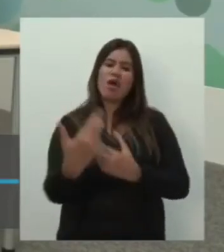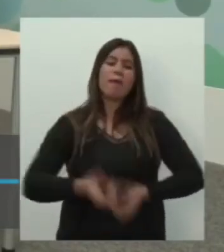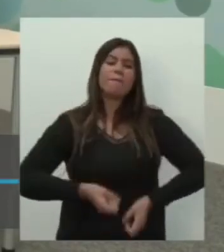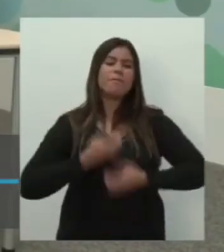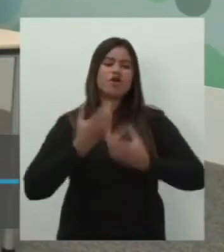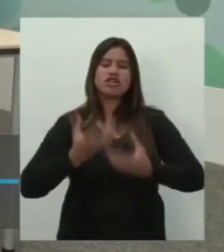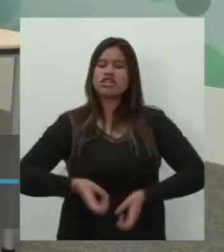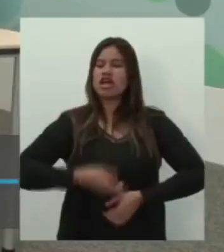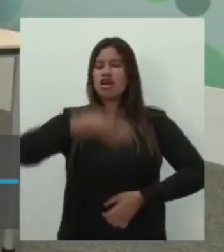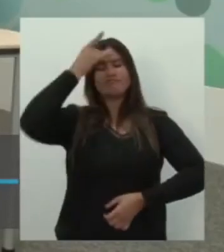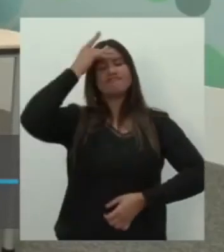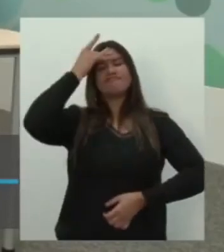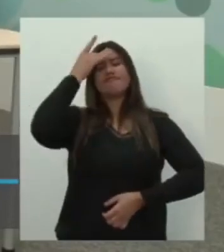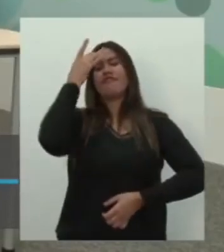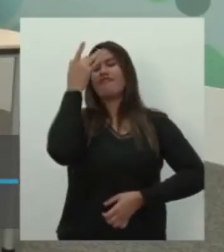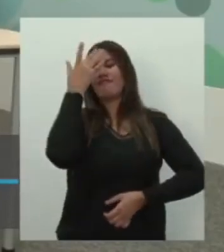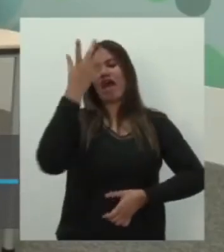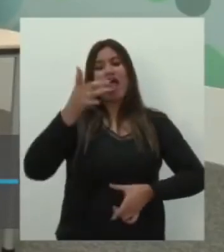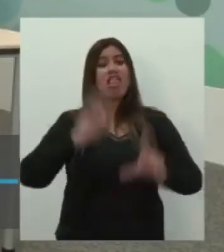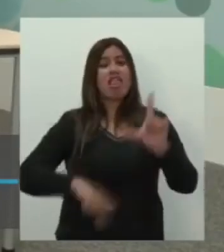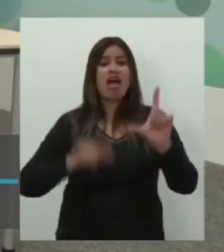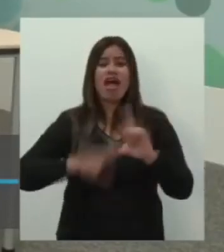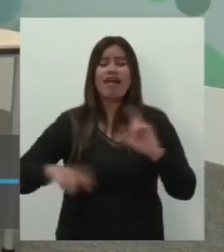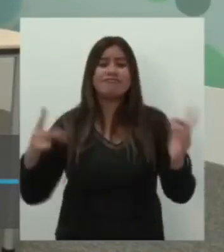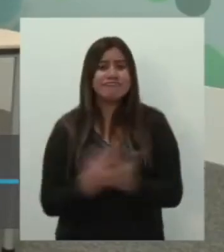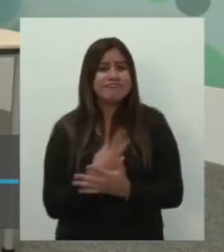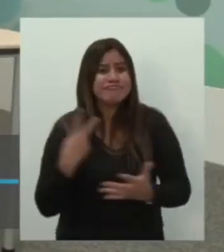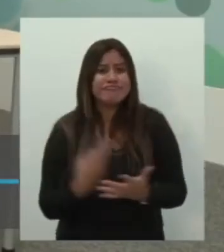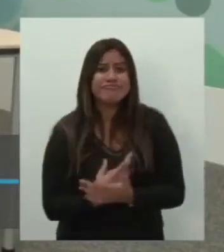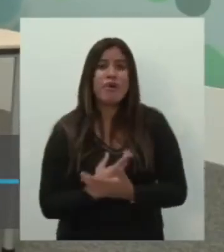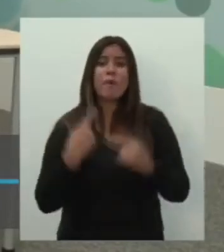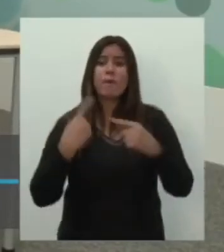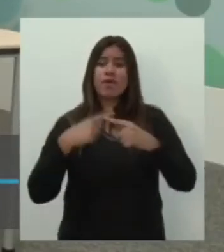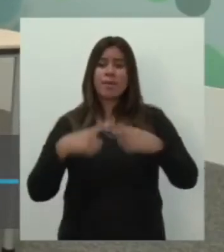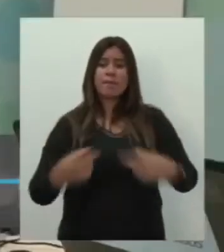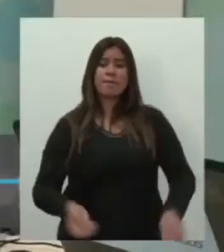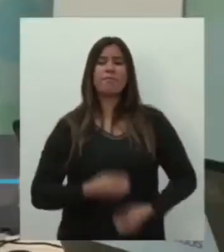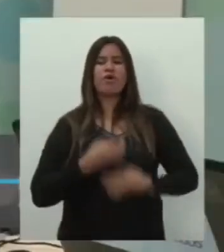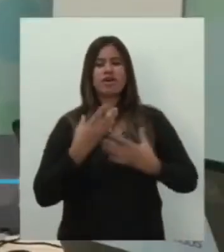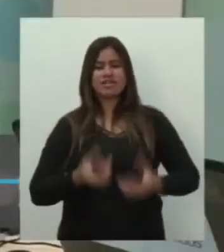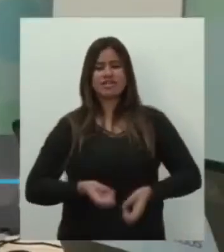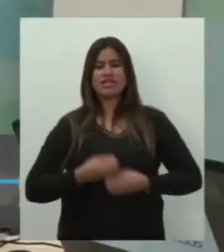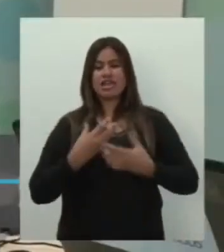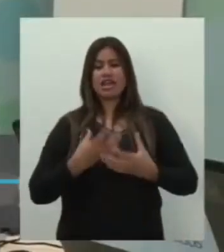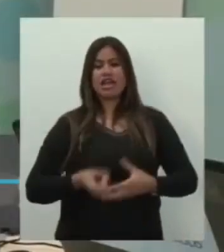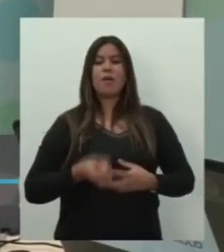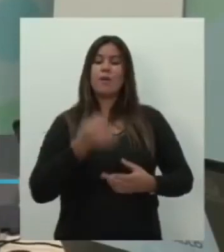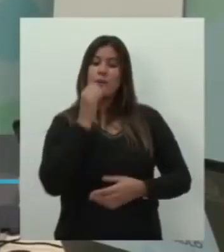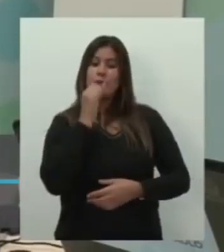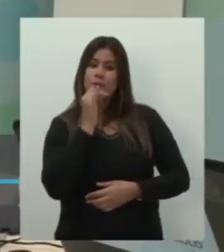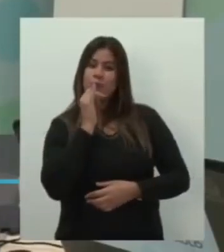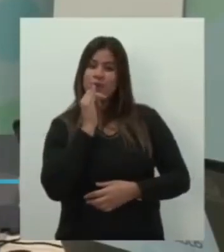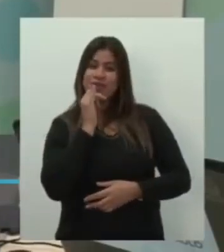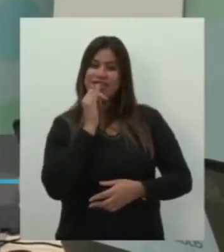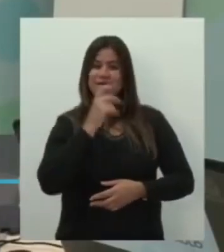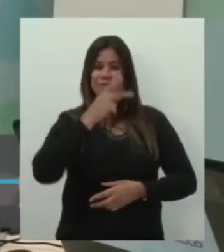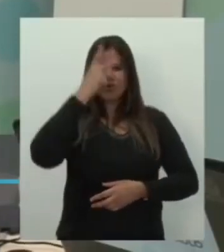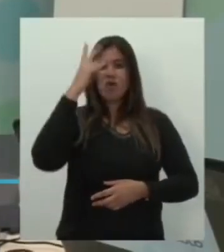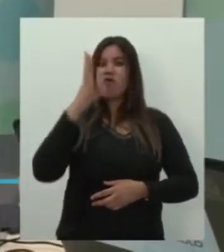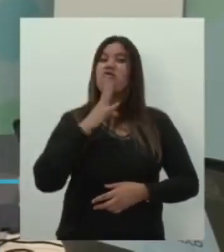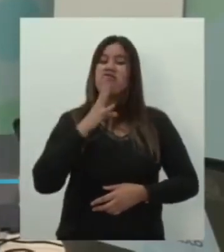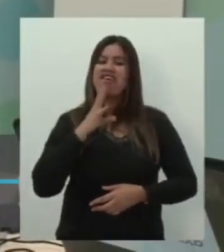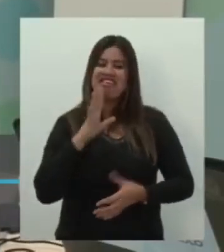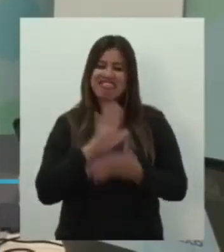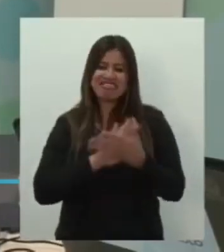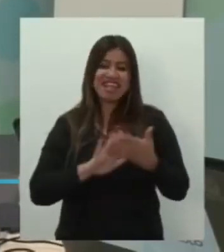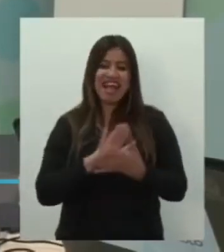decoro bem, mas sério? Letra eu erro muita letra. Porque na poesia eu faço a farsa, né? Como geralmente as pessoas não conhecem a poesia